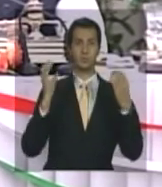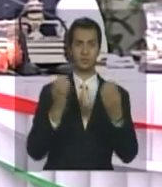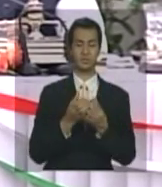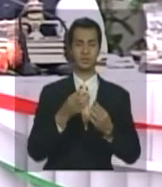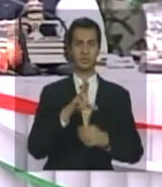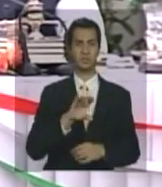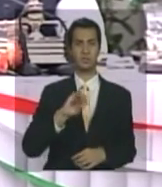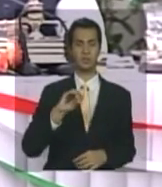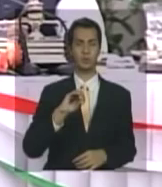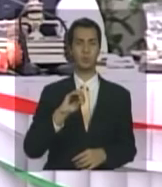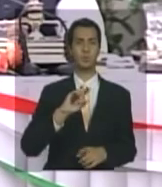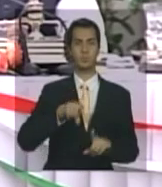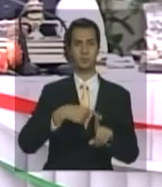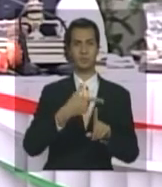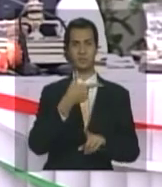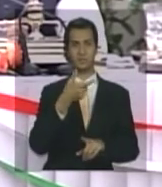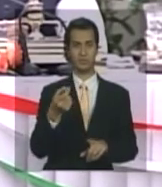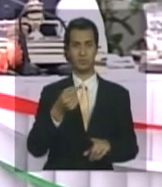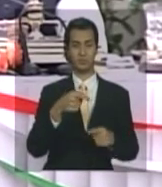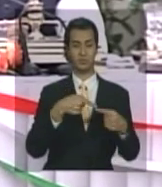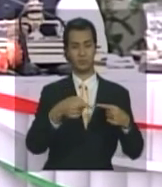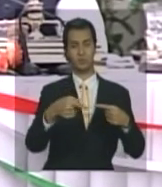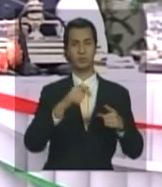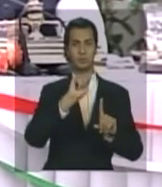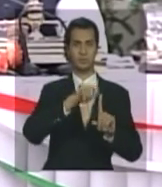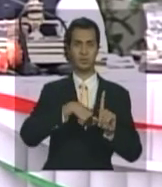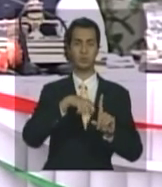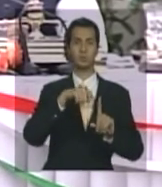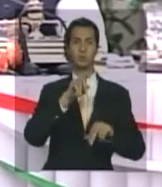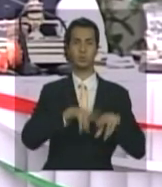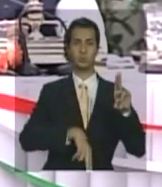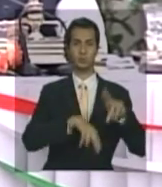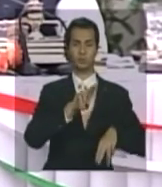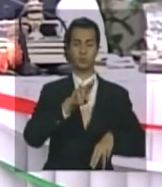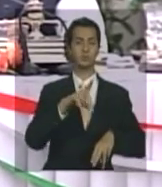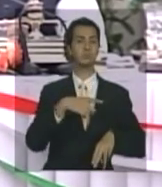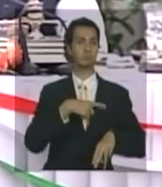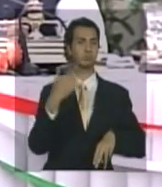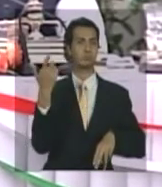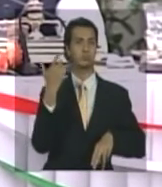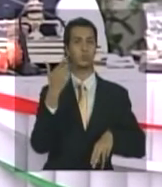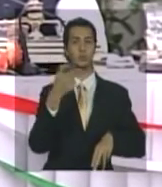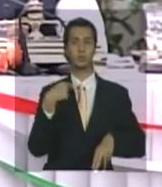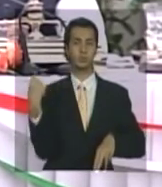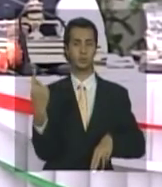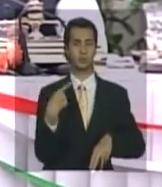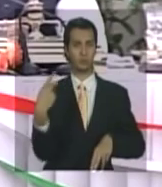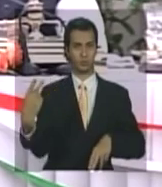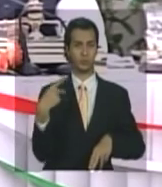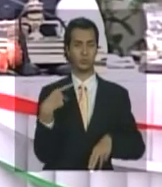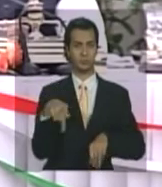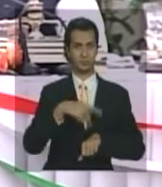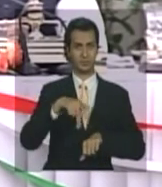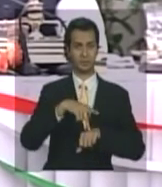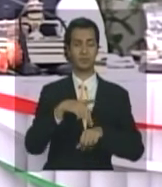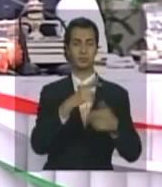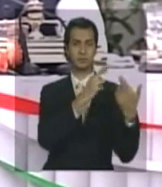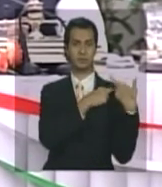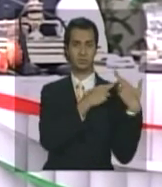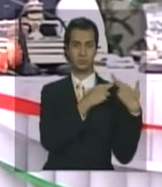20, em junho, impõe responsabilidades a todos os nossos dois